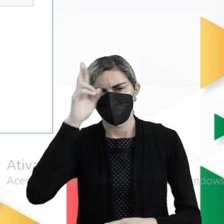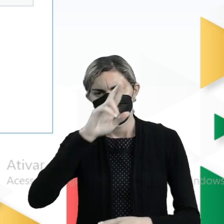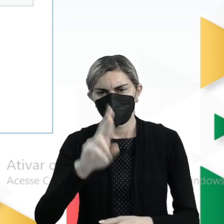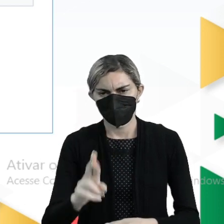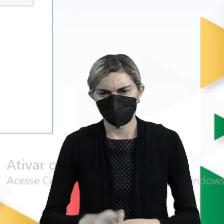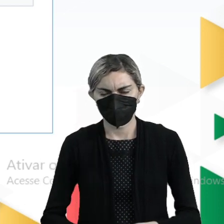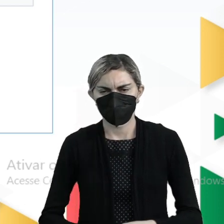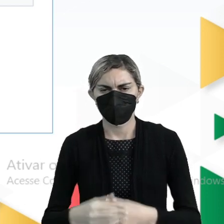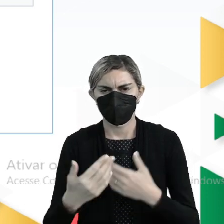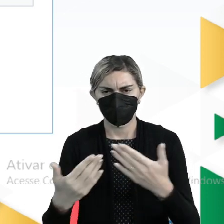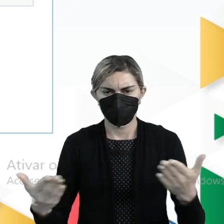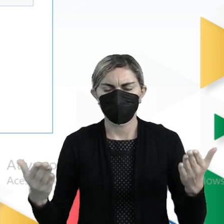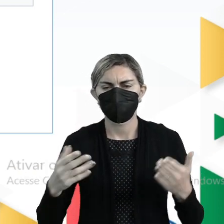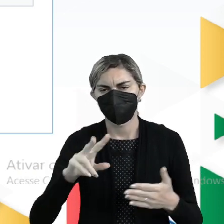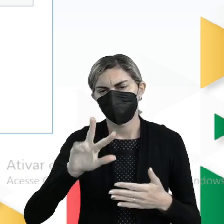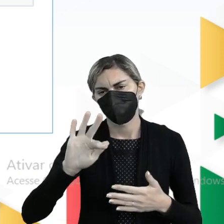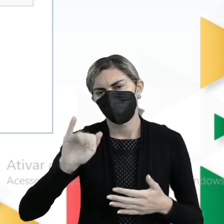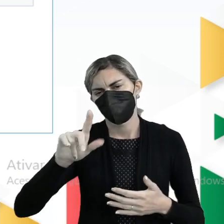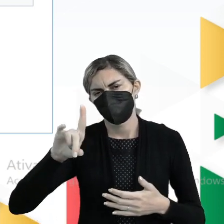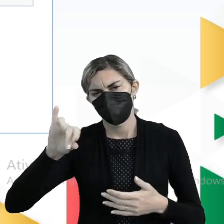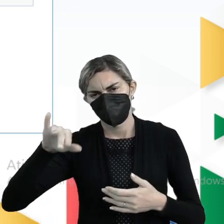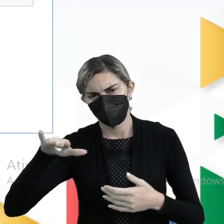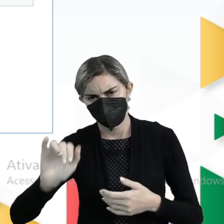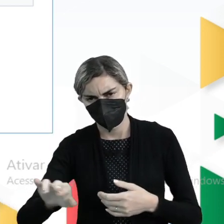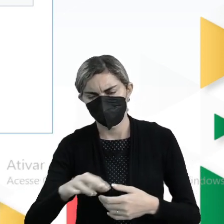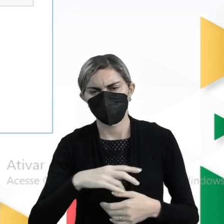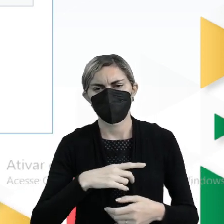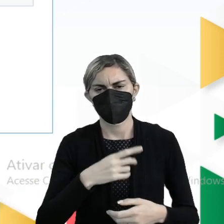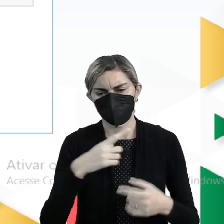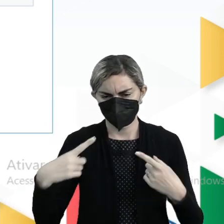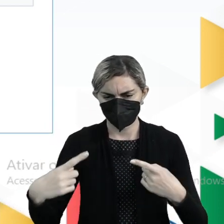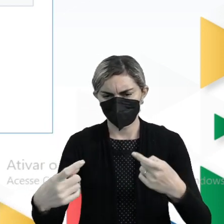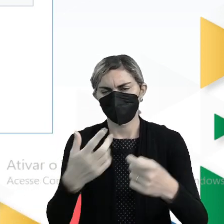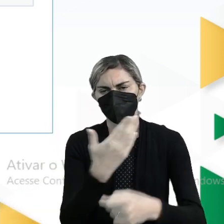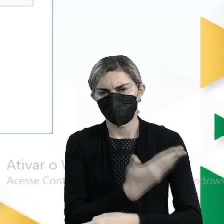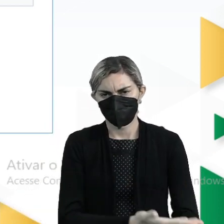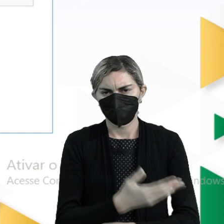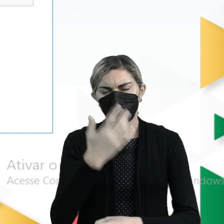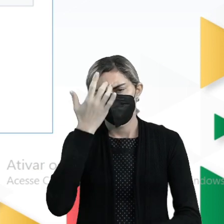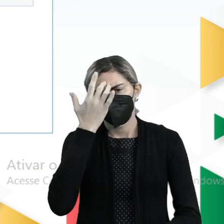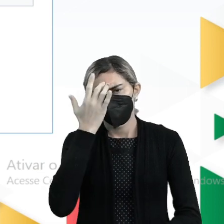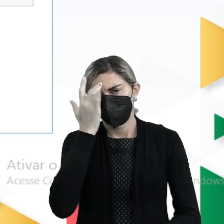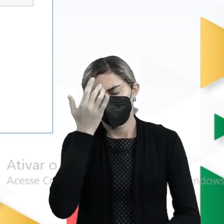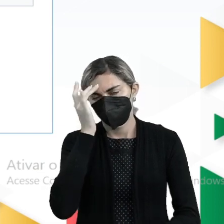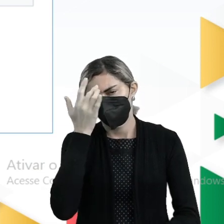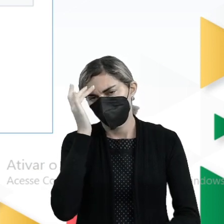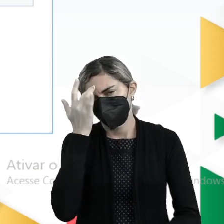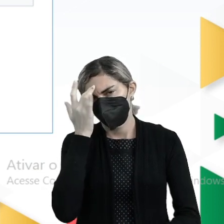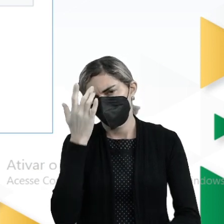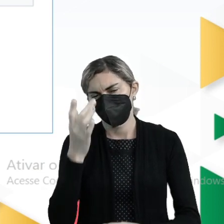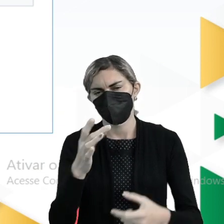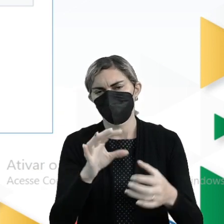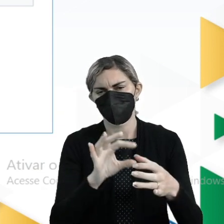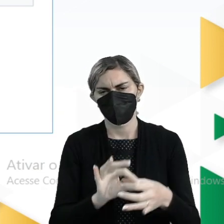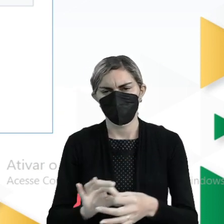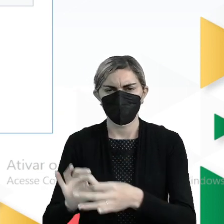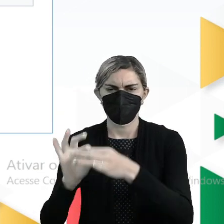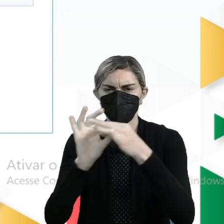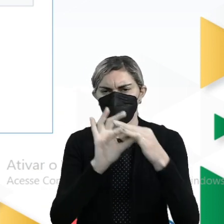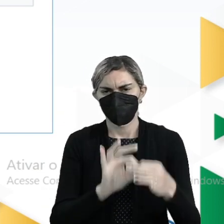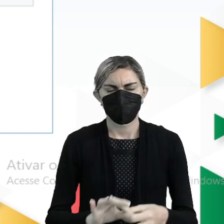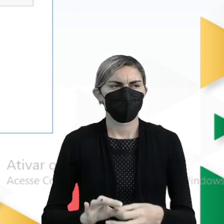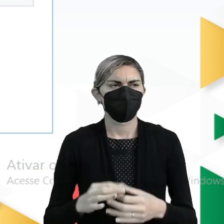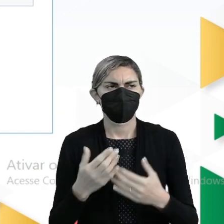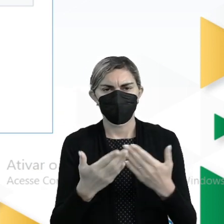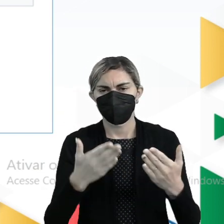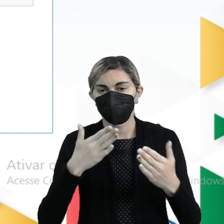outro queridíssimo chamado Vladimir Putin, da guerra aí, né? A Índia é o Nirverinda. Gente, eu